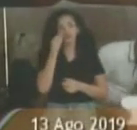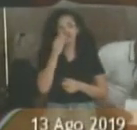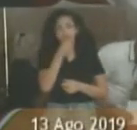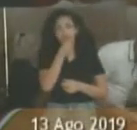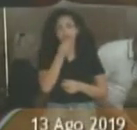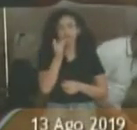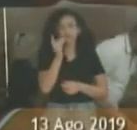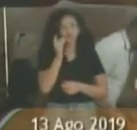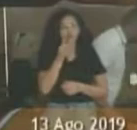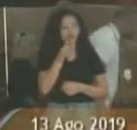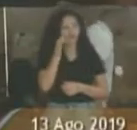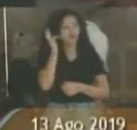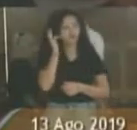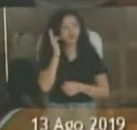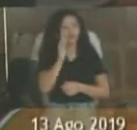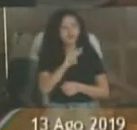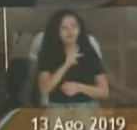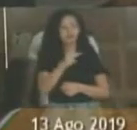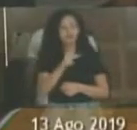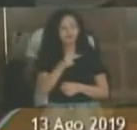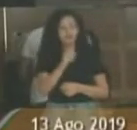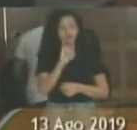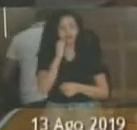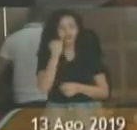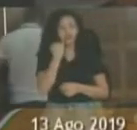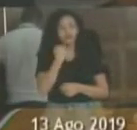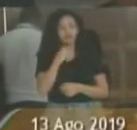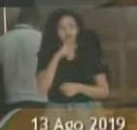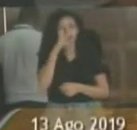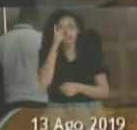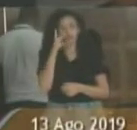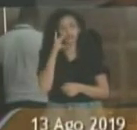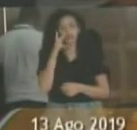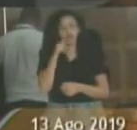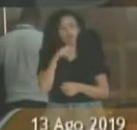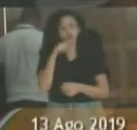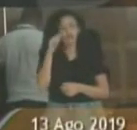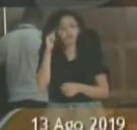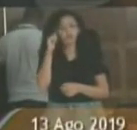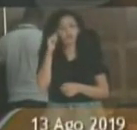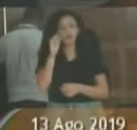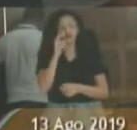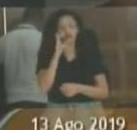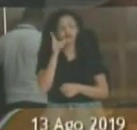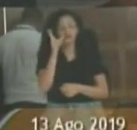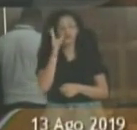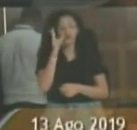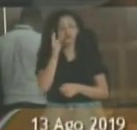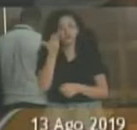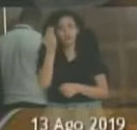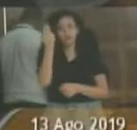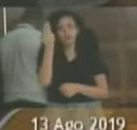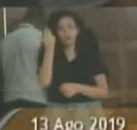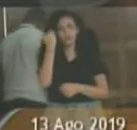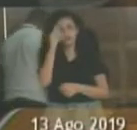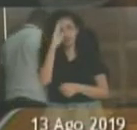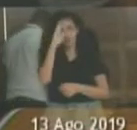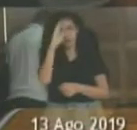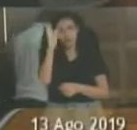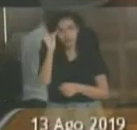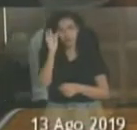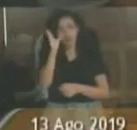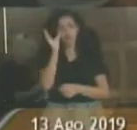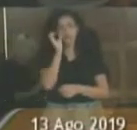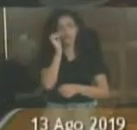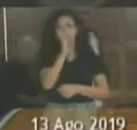da Loteria, Flavinho Araújo, Elim do Sindicato, Jane Veiga, Camu Gama, Léo Marmoraria, Luciana Valverde, Marquinhos Coelho, Sargento Timóteo,